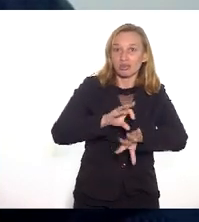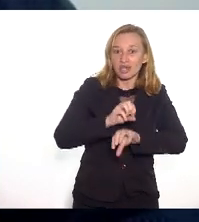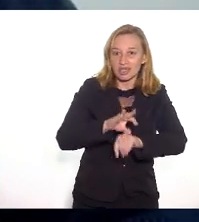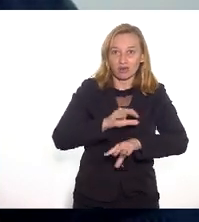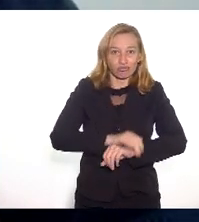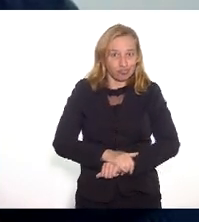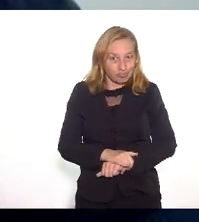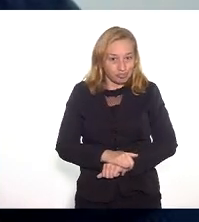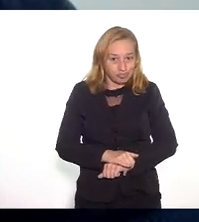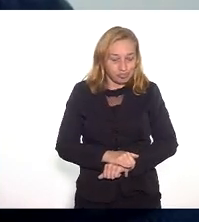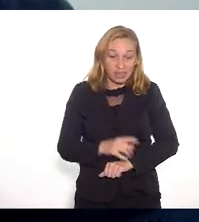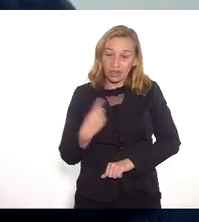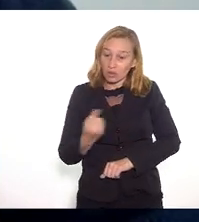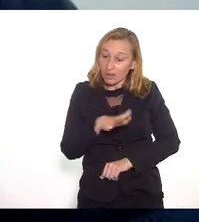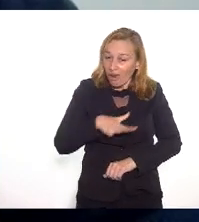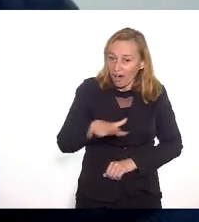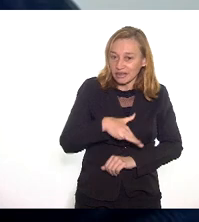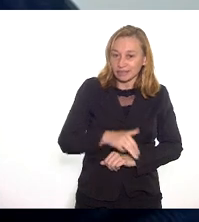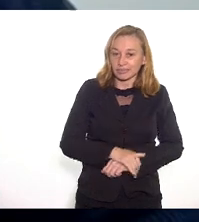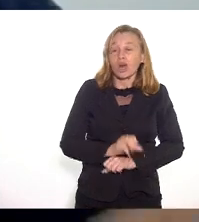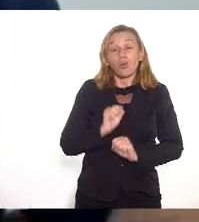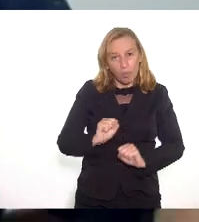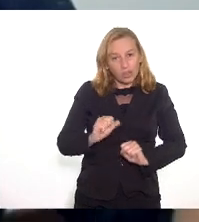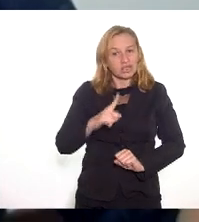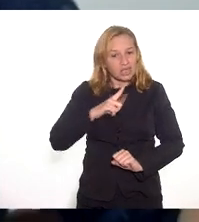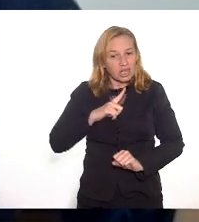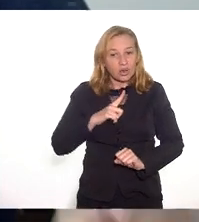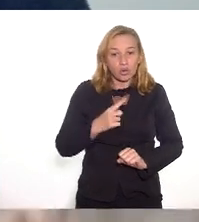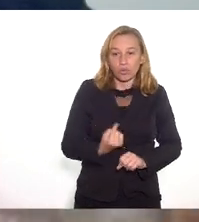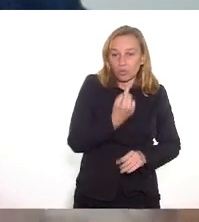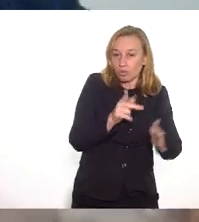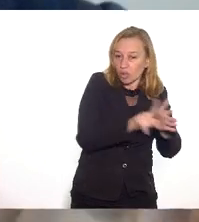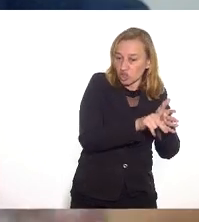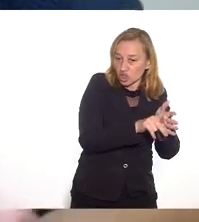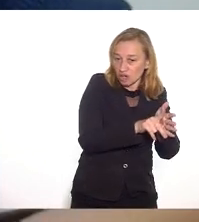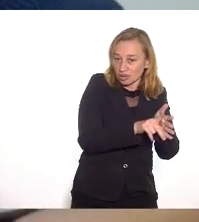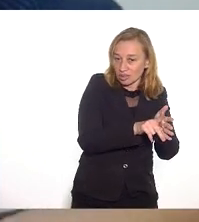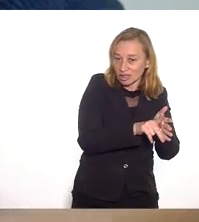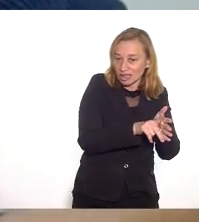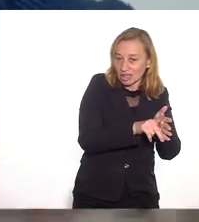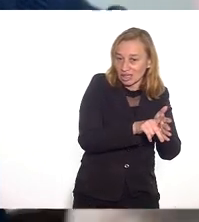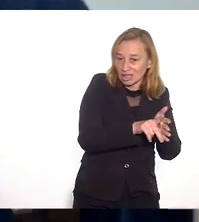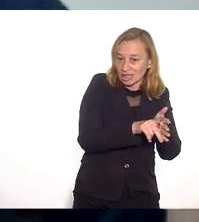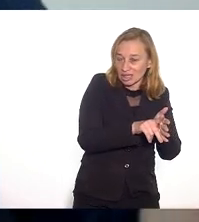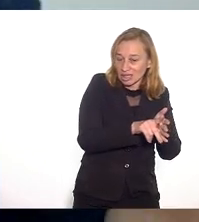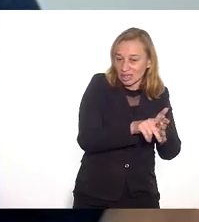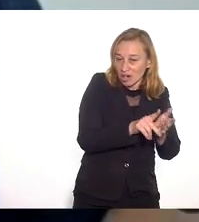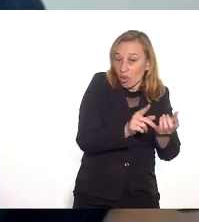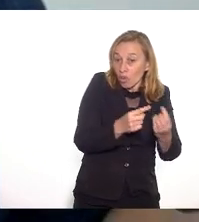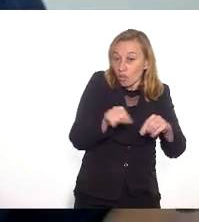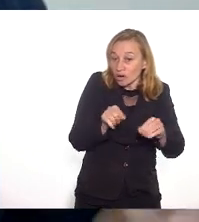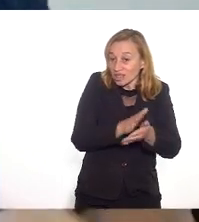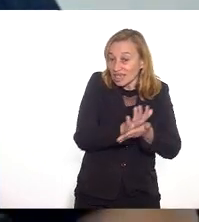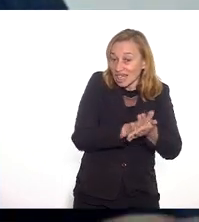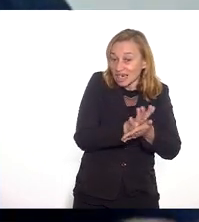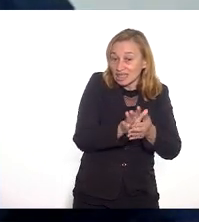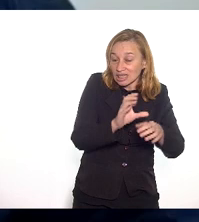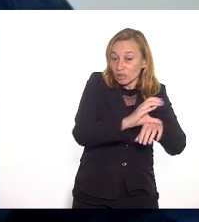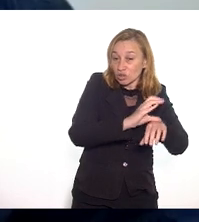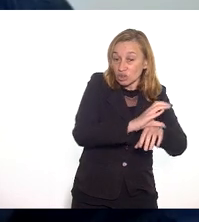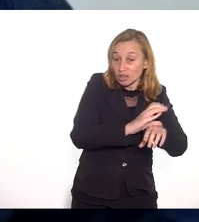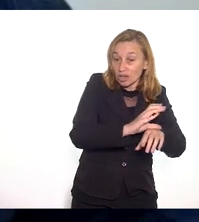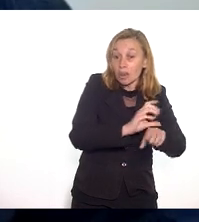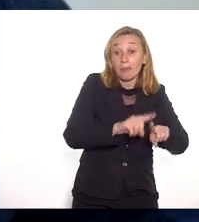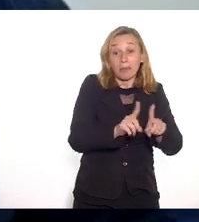que, na nossa área. Pode ter um projeto que não tenha nenhuma divergência com o capítulo de educação da Constituição, mas ele